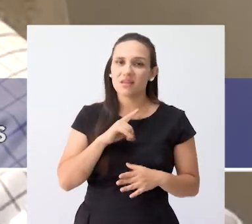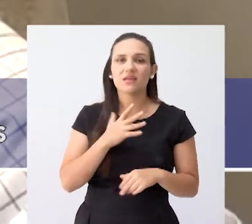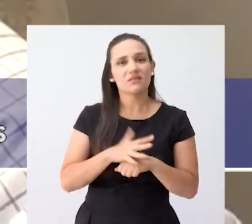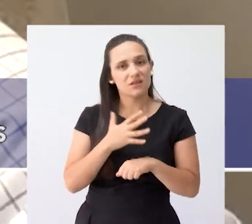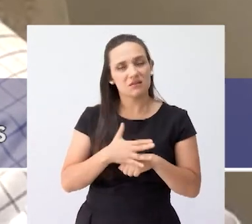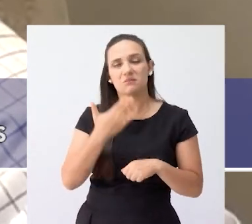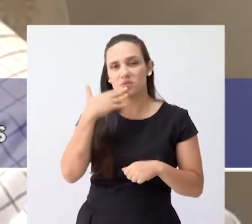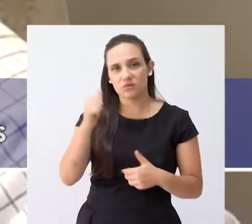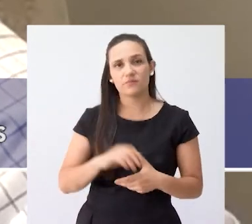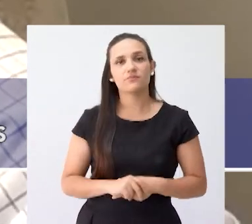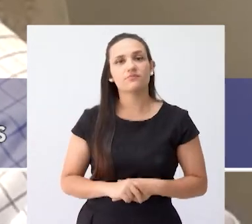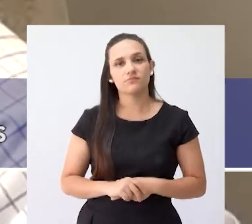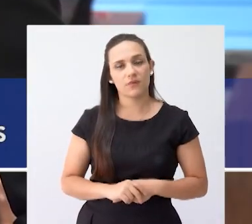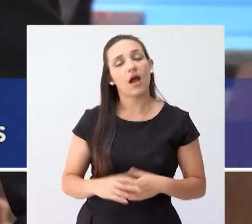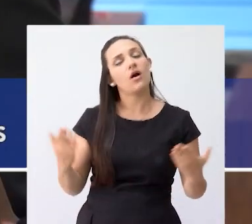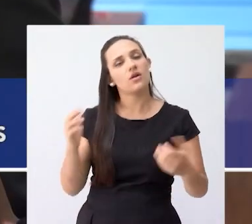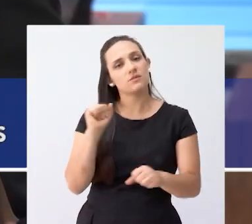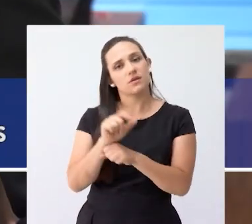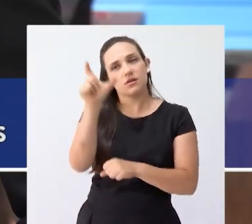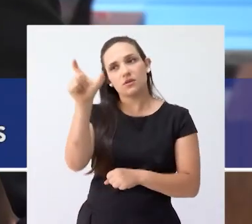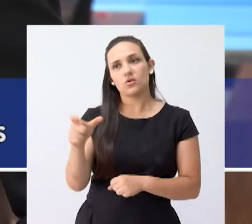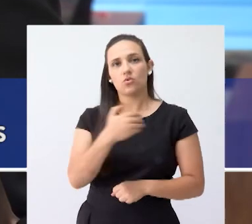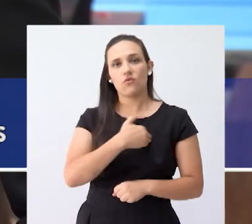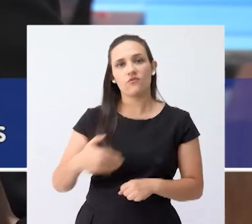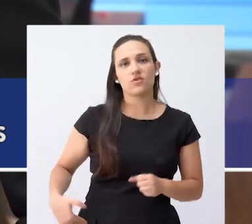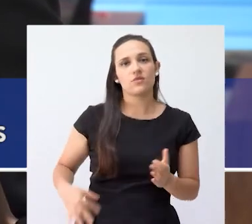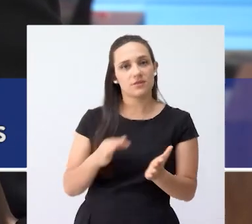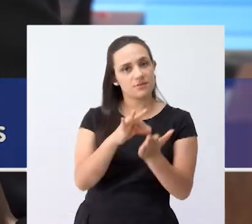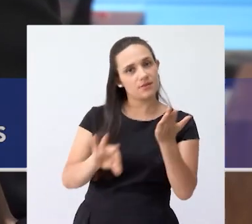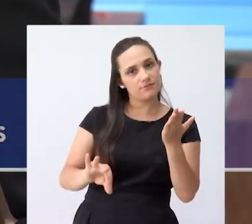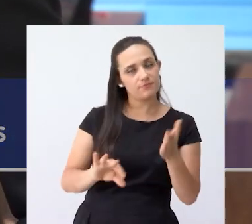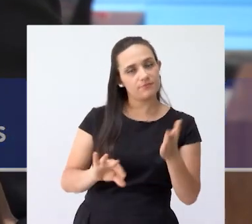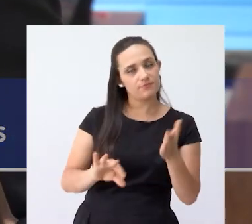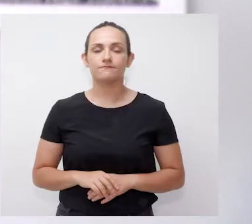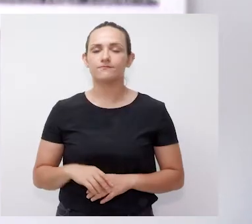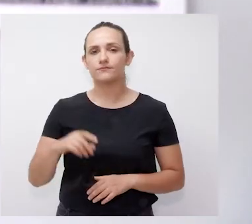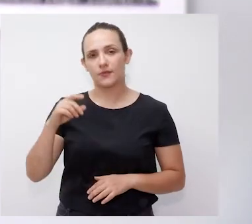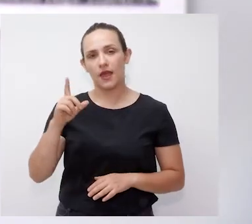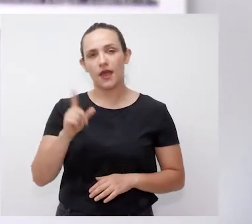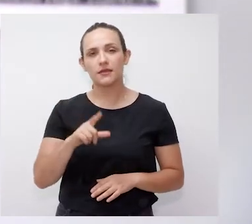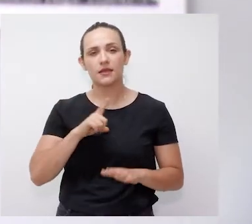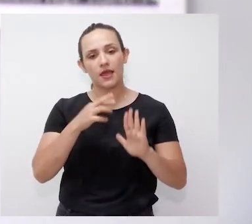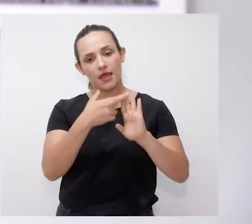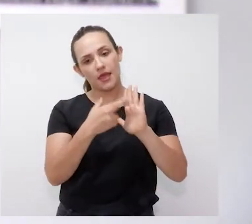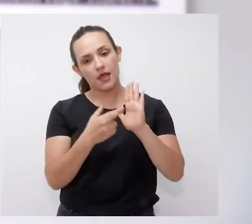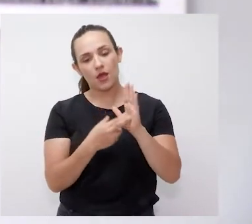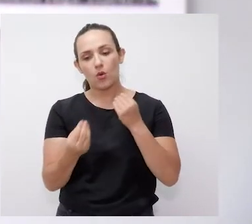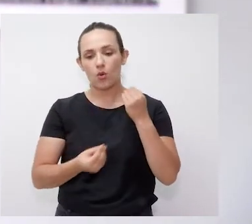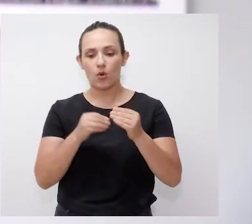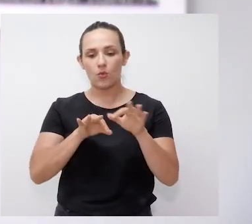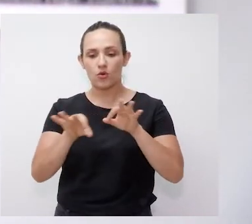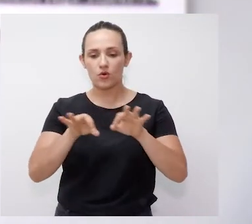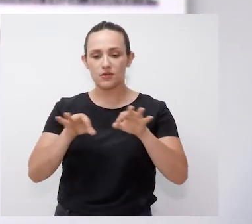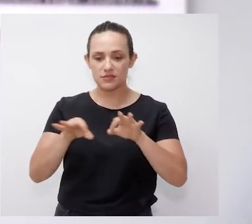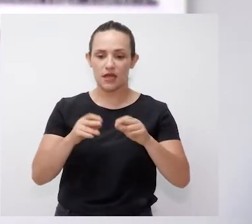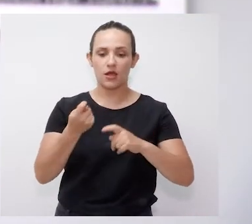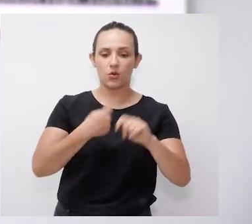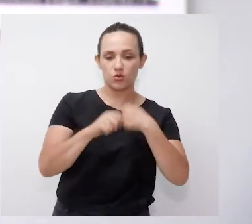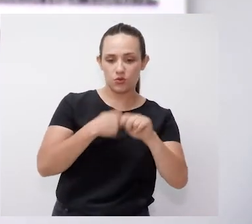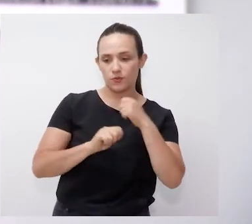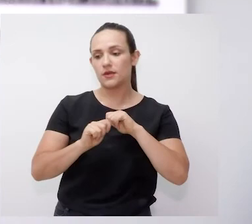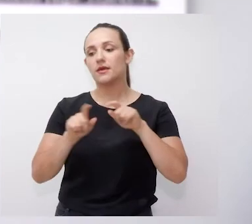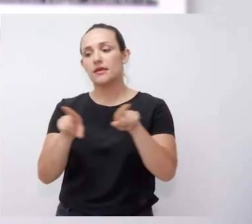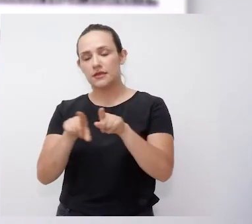e isso seria muito importante para nós. O texto agora segue para a sanção do governador. Diretrizes para o zoneamento ecológico